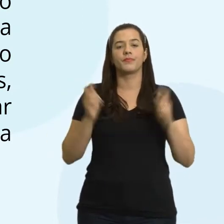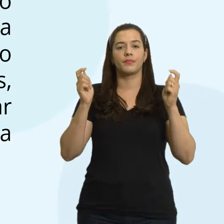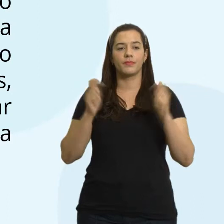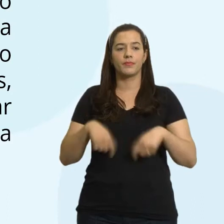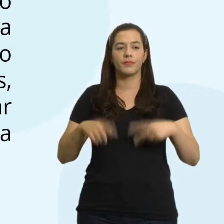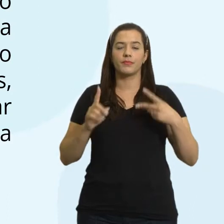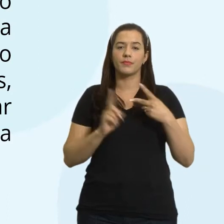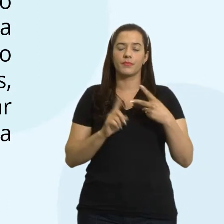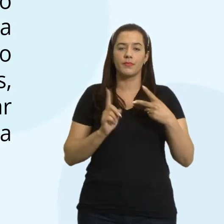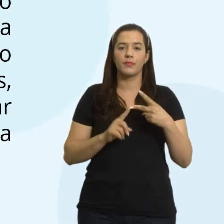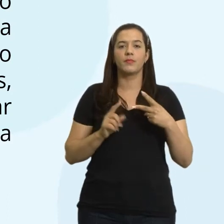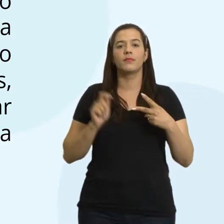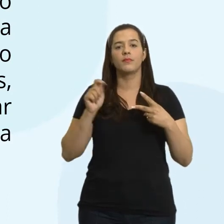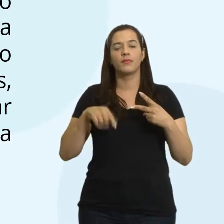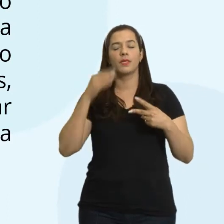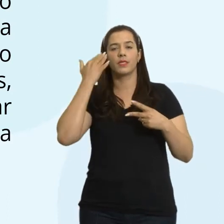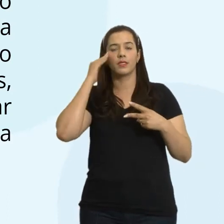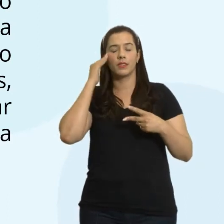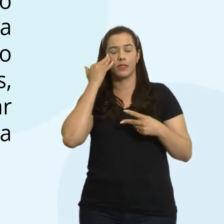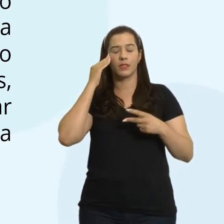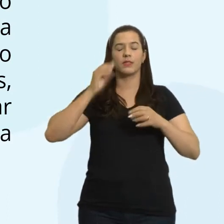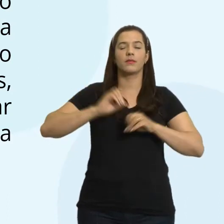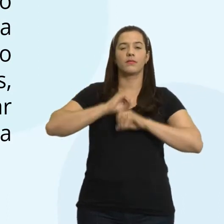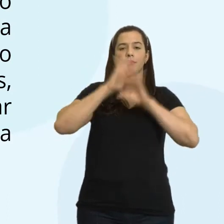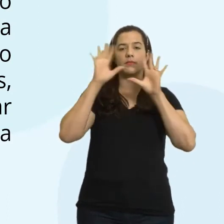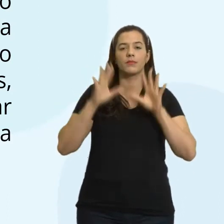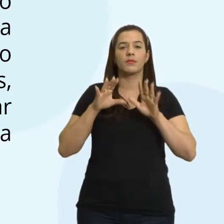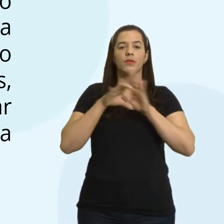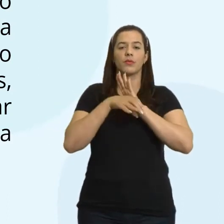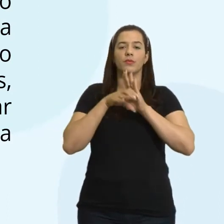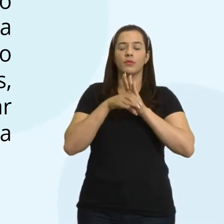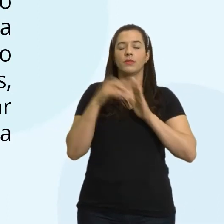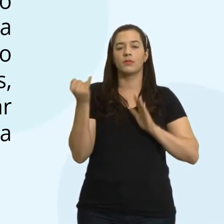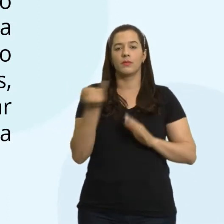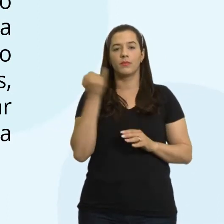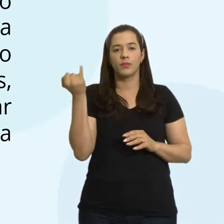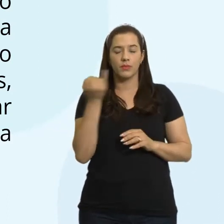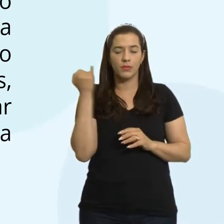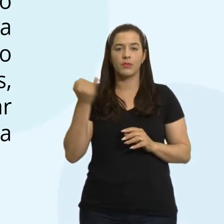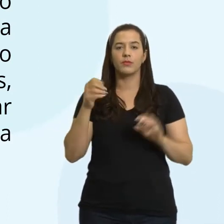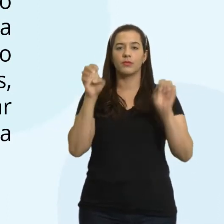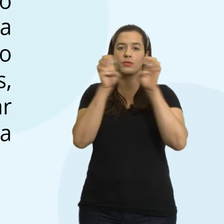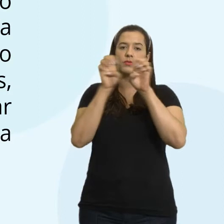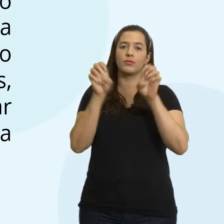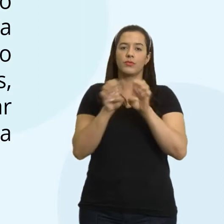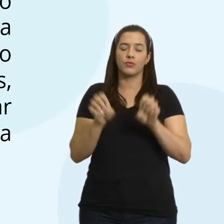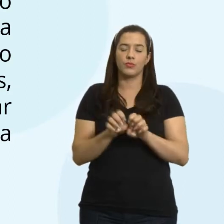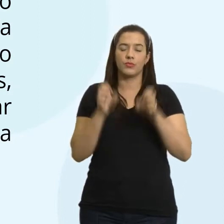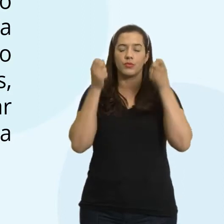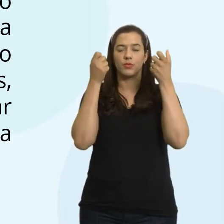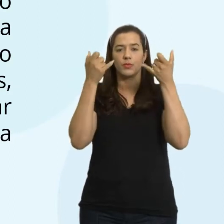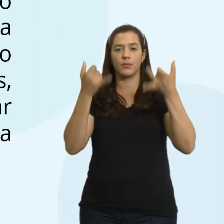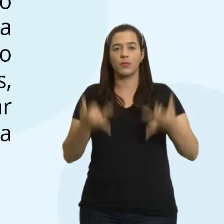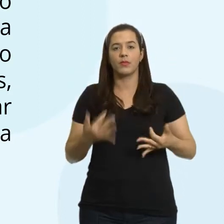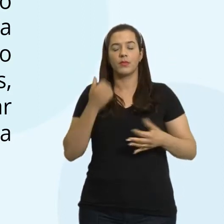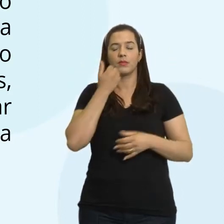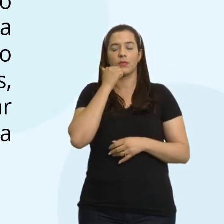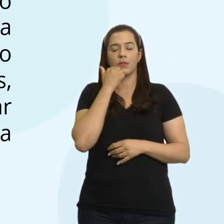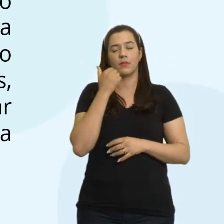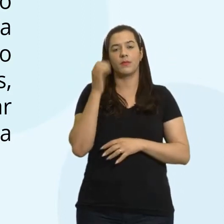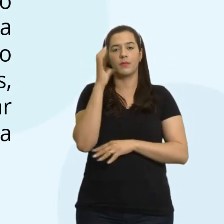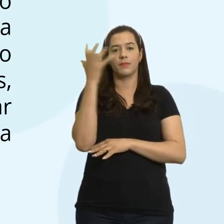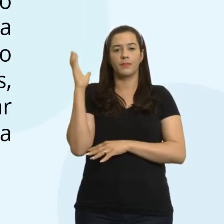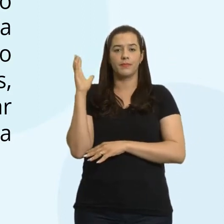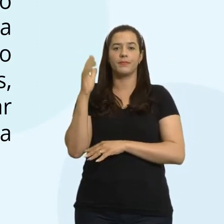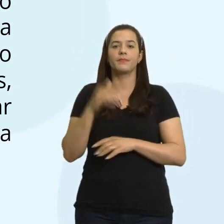segunda competência, compreender conceitos fundamentais e estruturas explicativas das ciências da natureza,